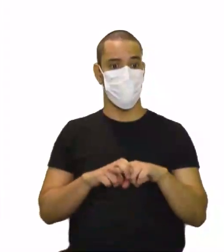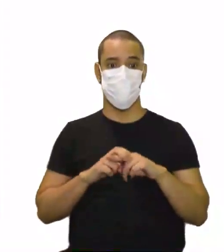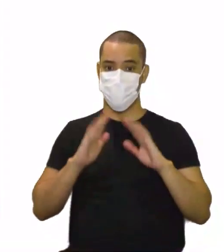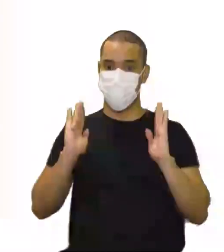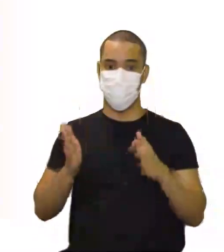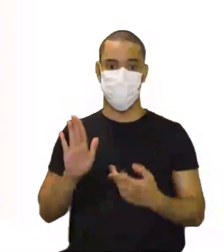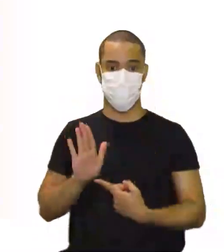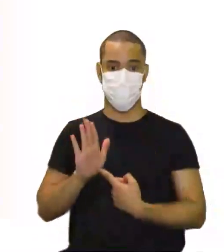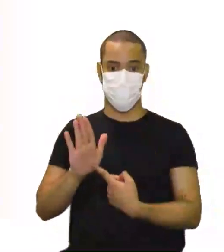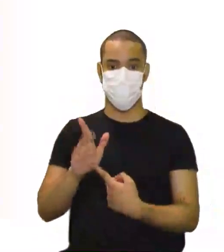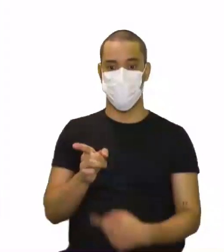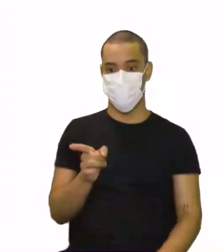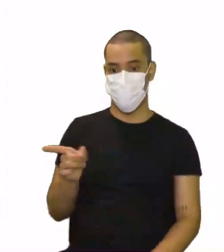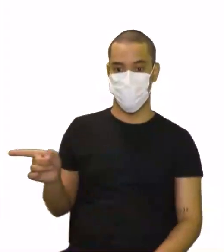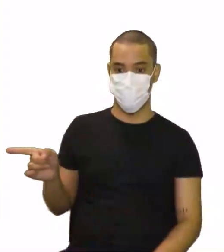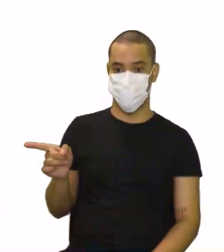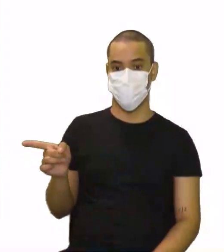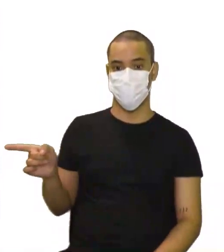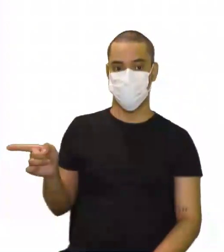até mostrando, olha aqui.